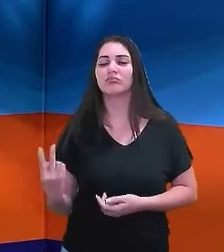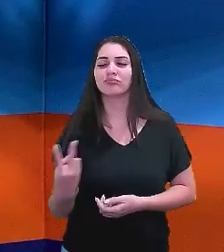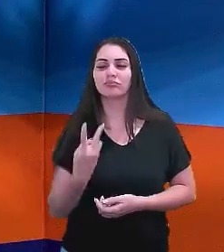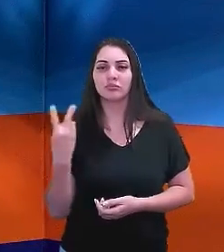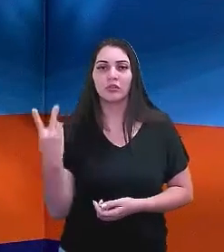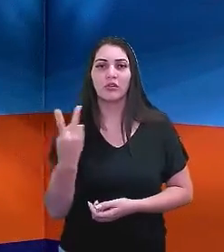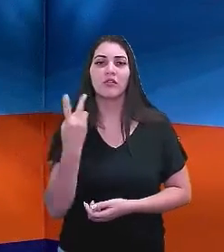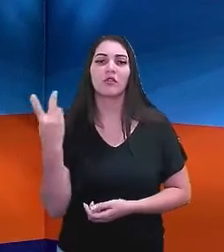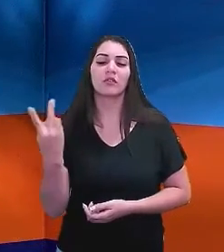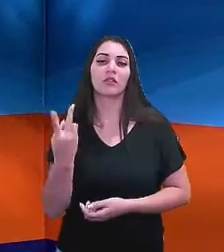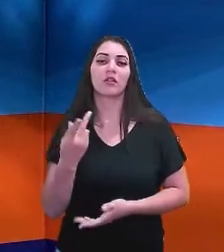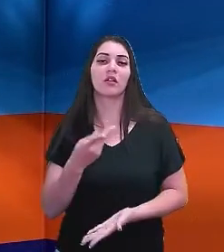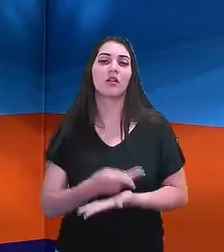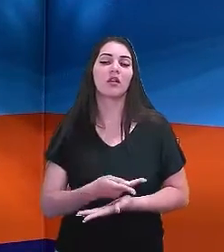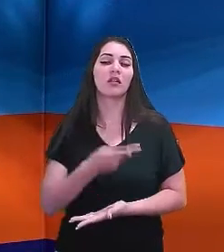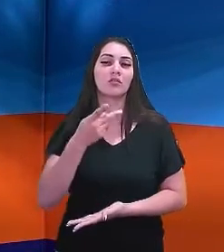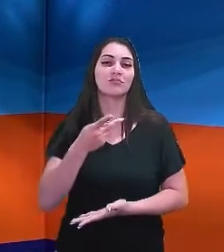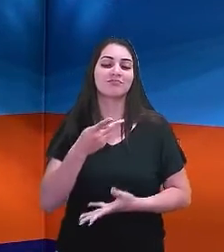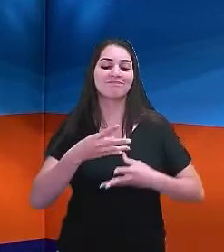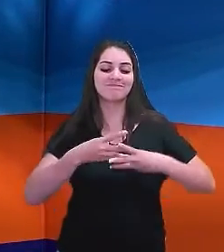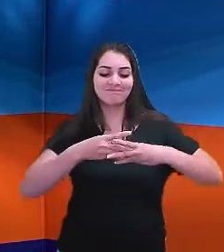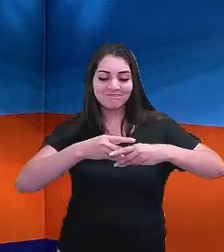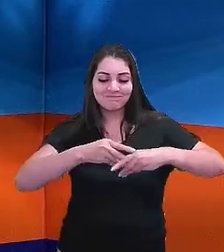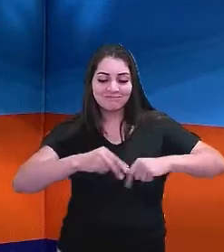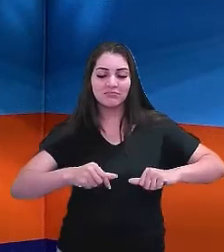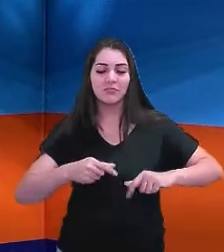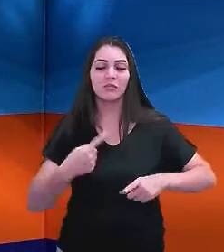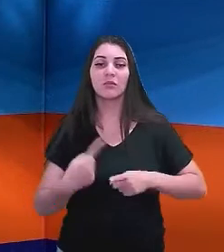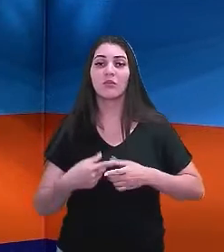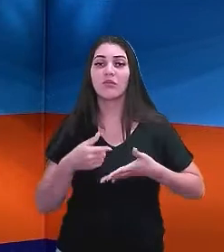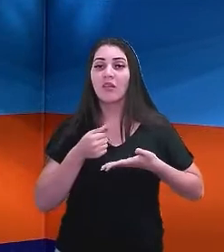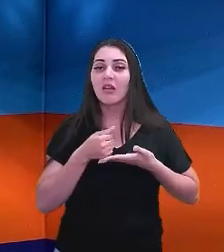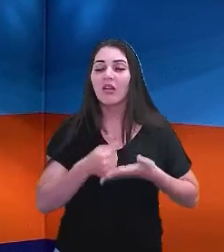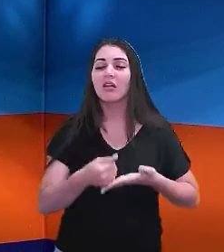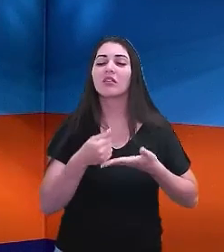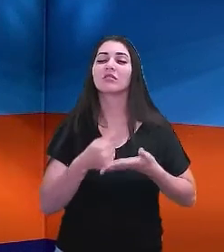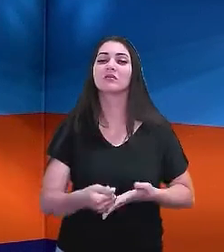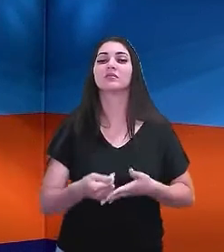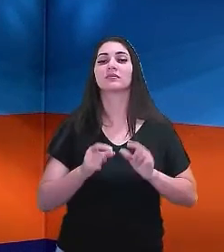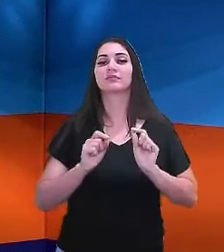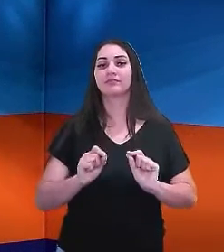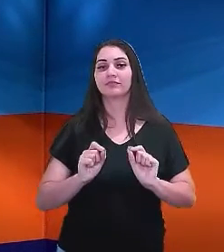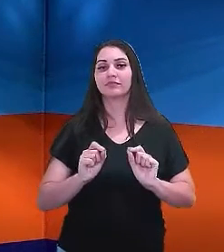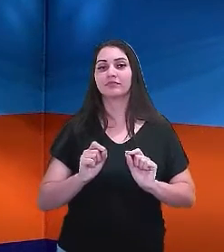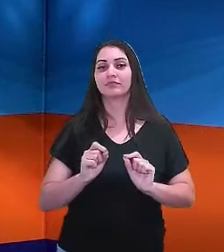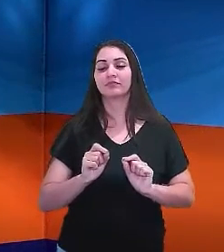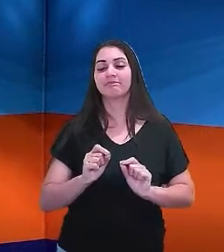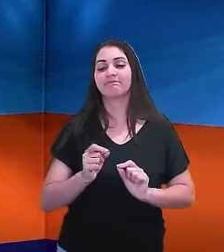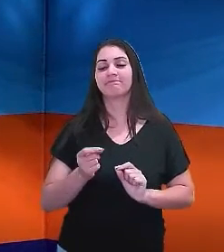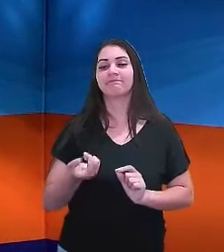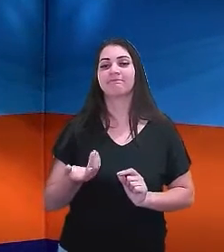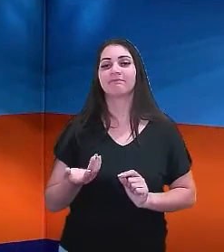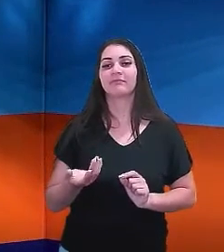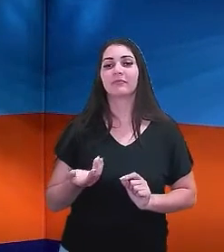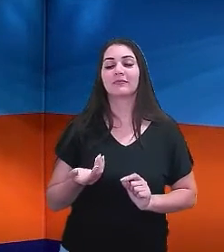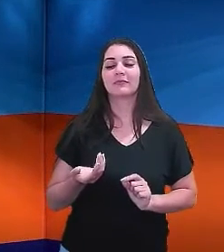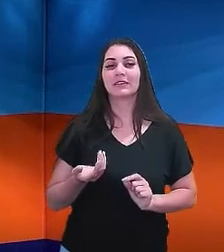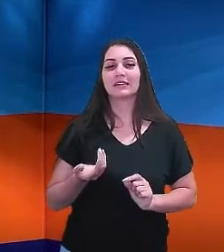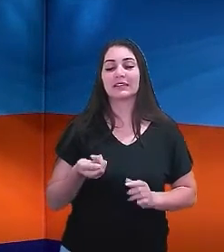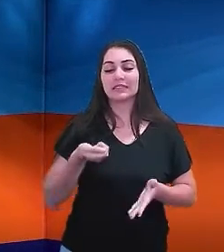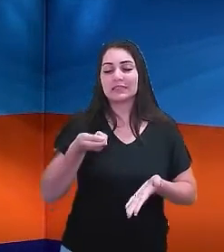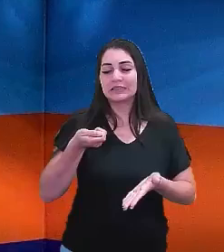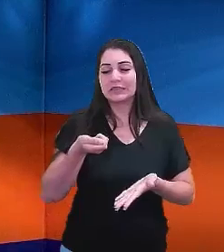valorização, causou um desgaste, porque contribuiu para um endividamento